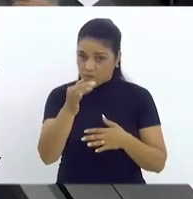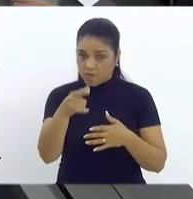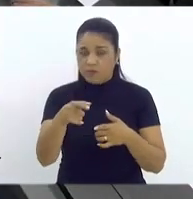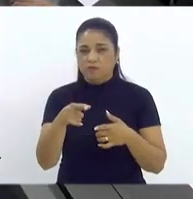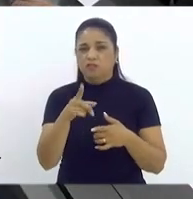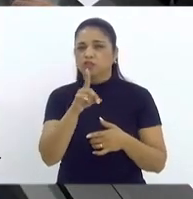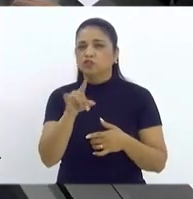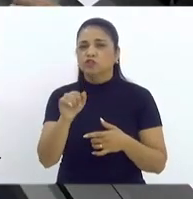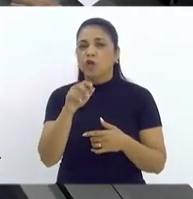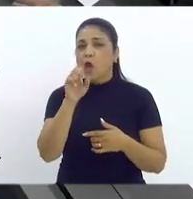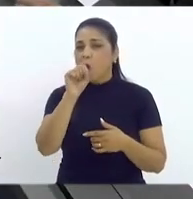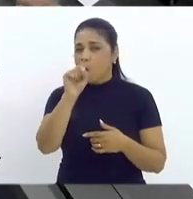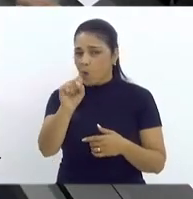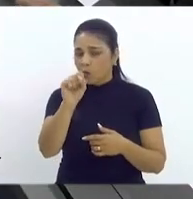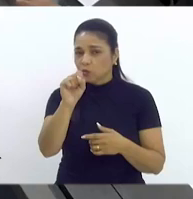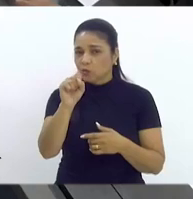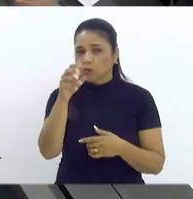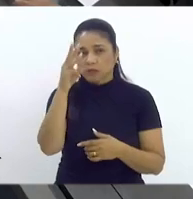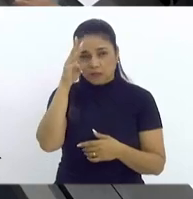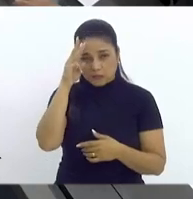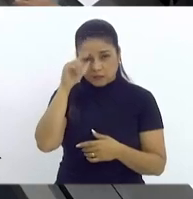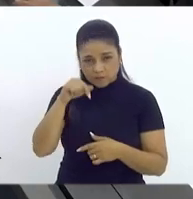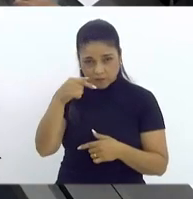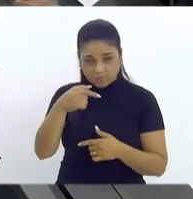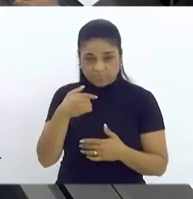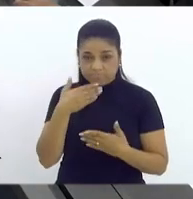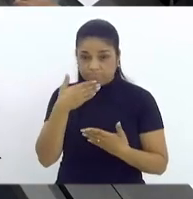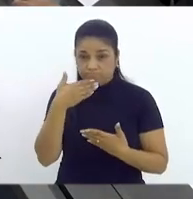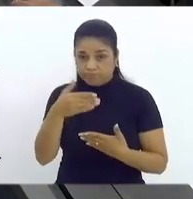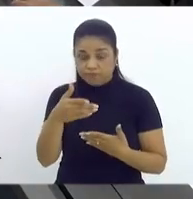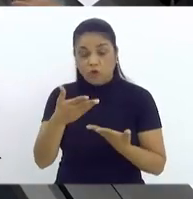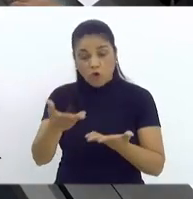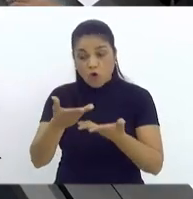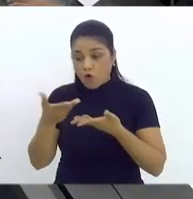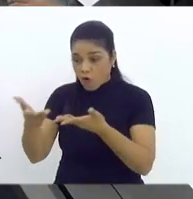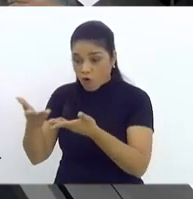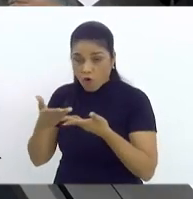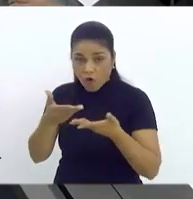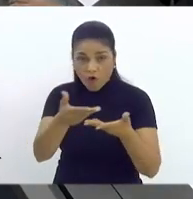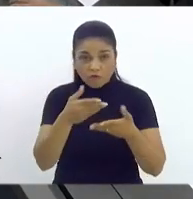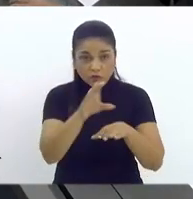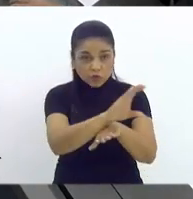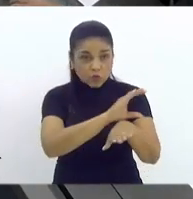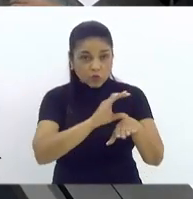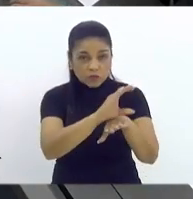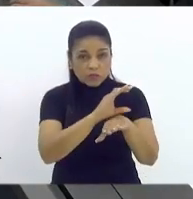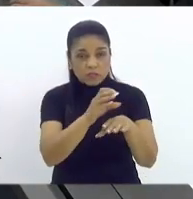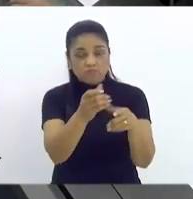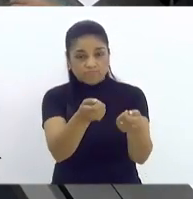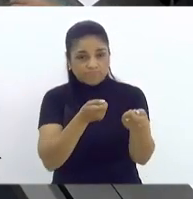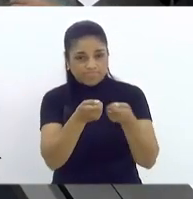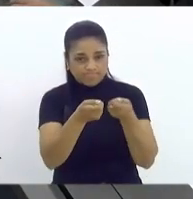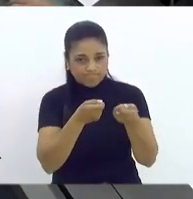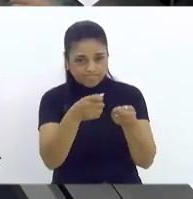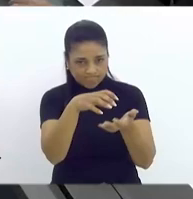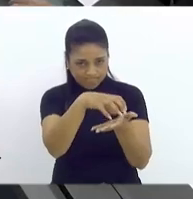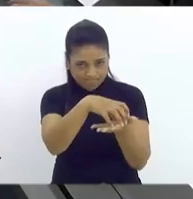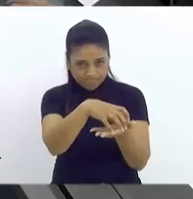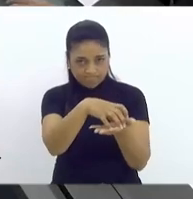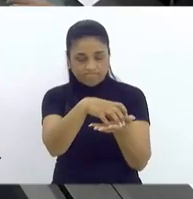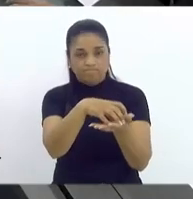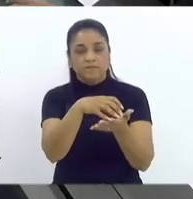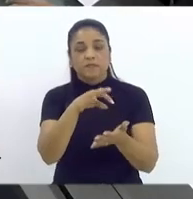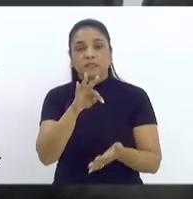8, próxima terça-feira, faça a convocação e não convite de todos os conselheiros de ambas as agências, a Genersa e a Getransp.